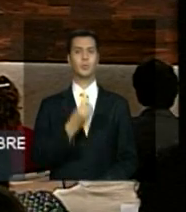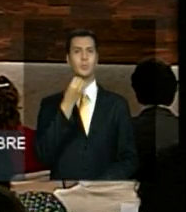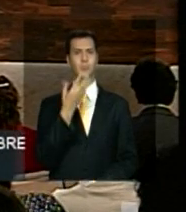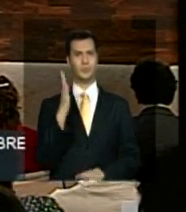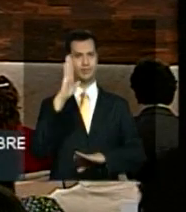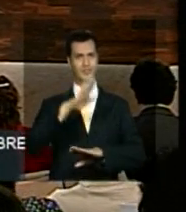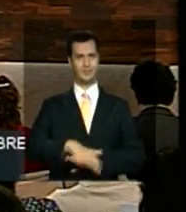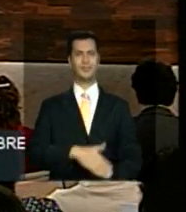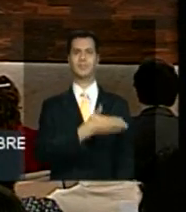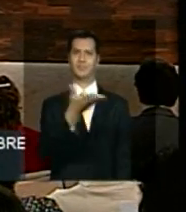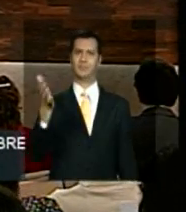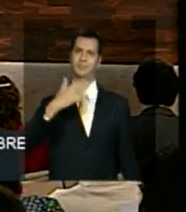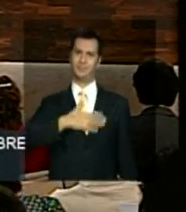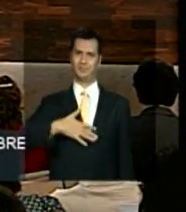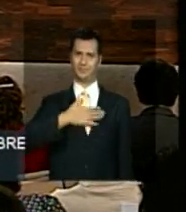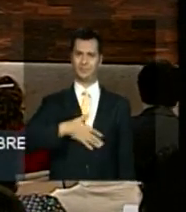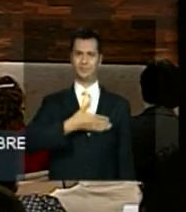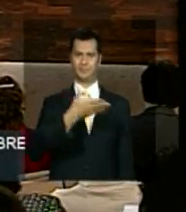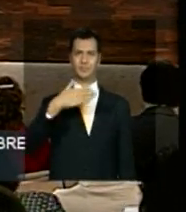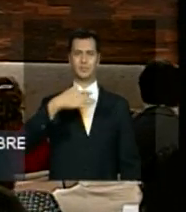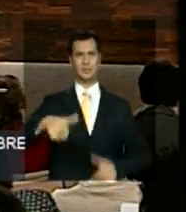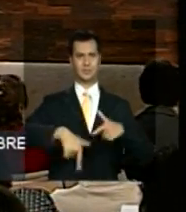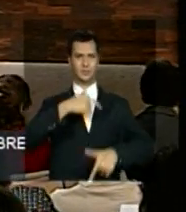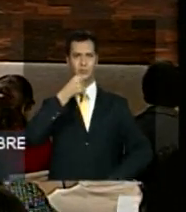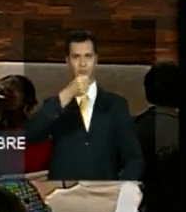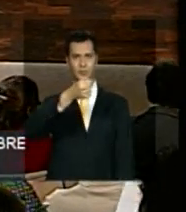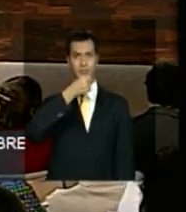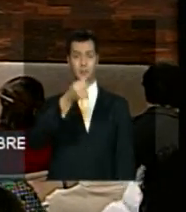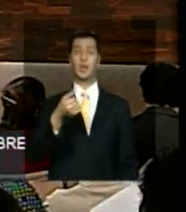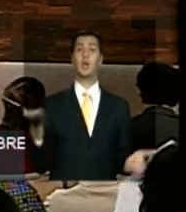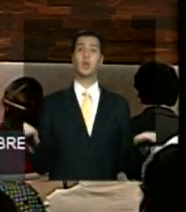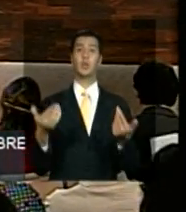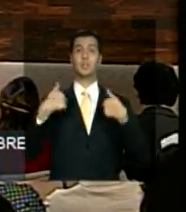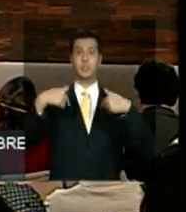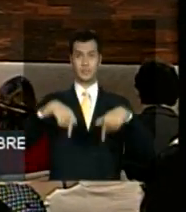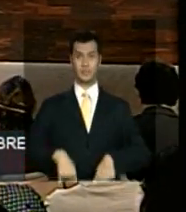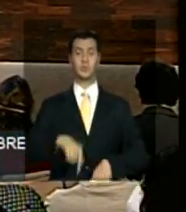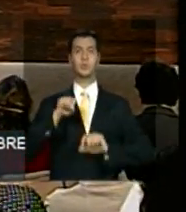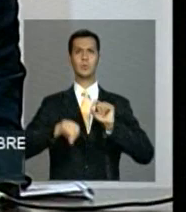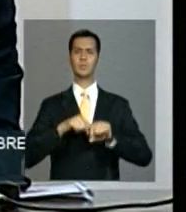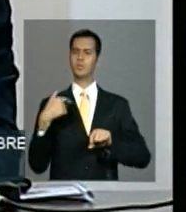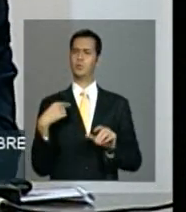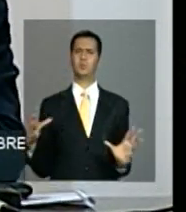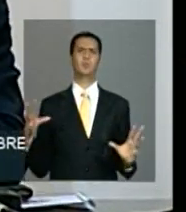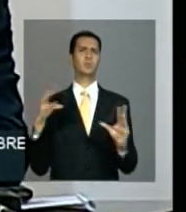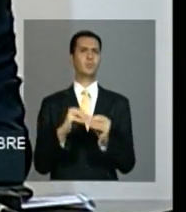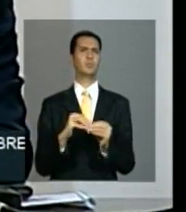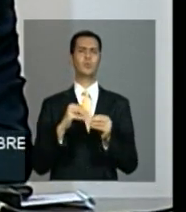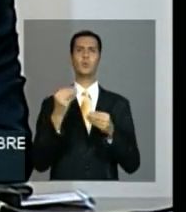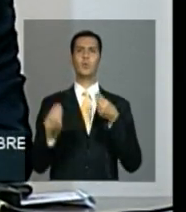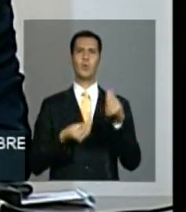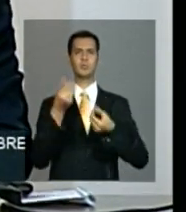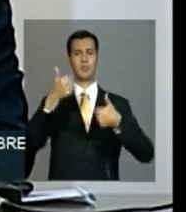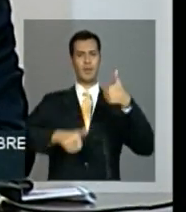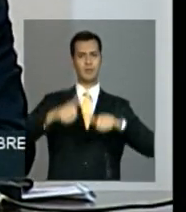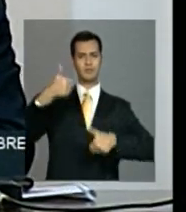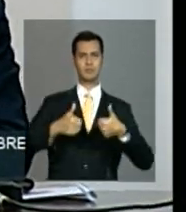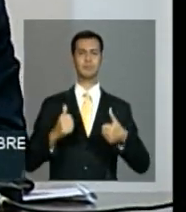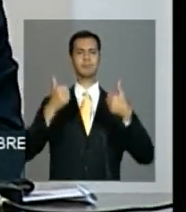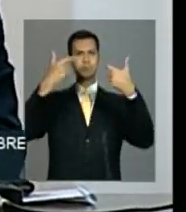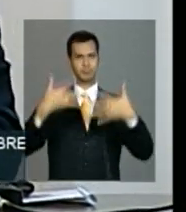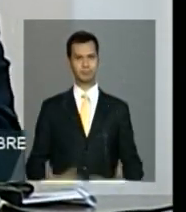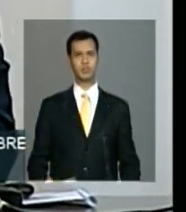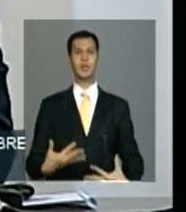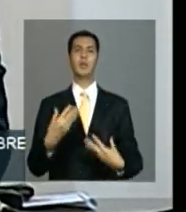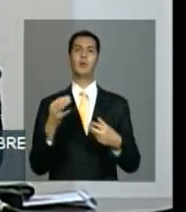tarde senhoras e senhores jornalistas me cabe aqui fazer um breve balanço sobre o Programa Água para